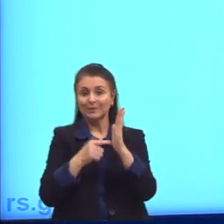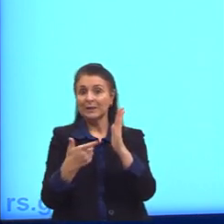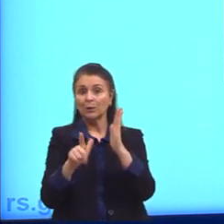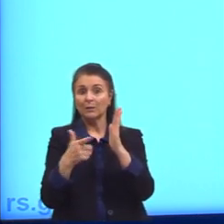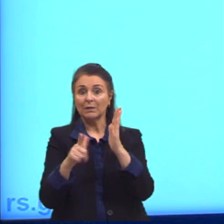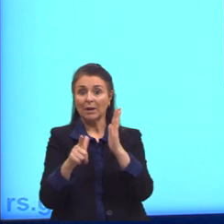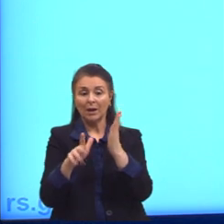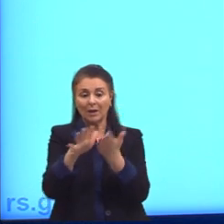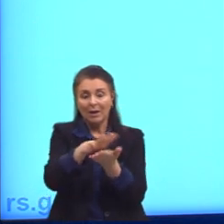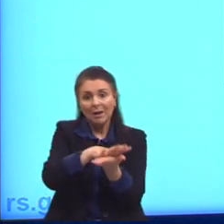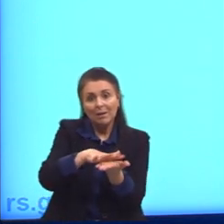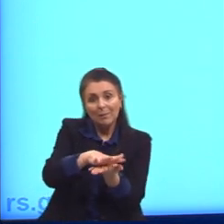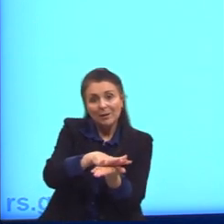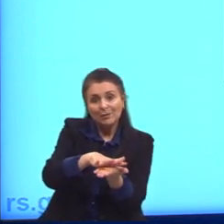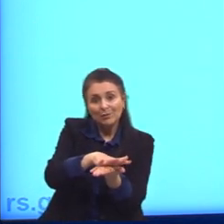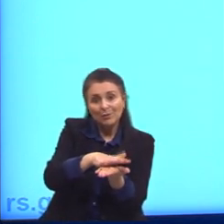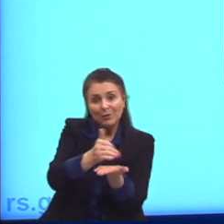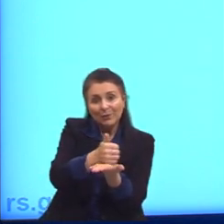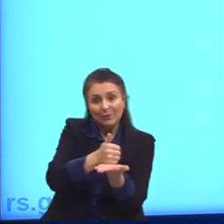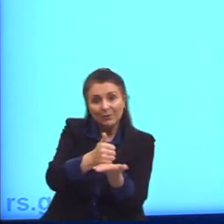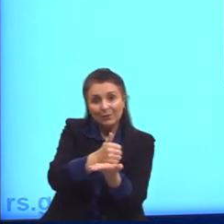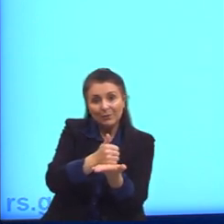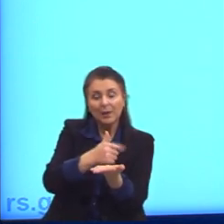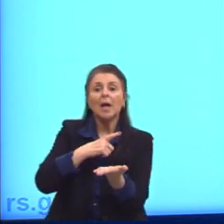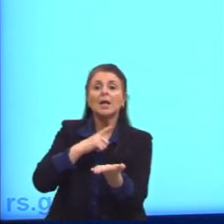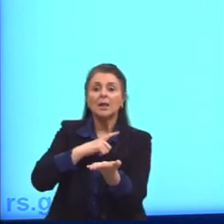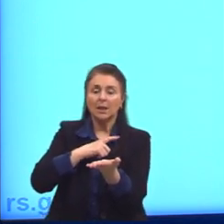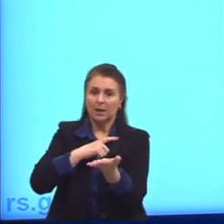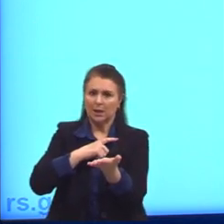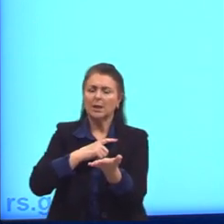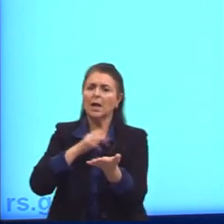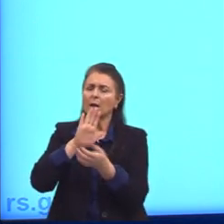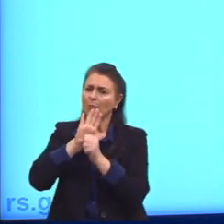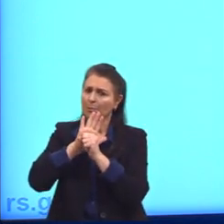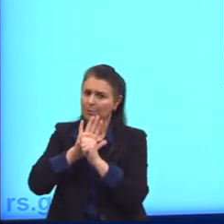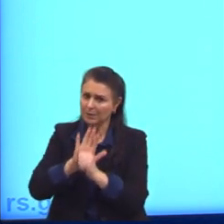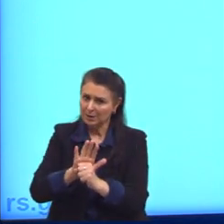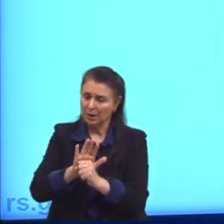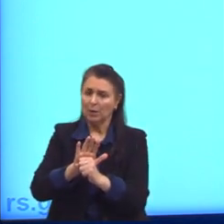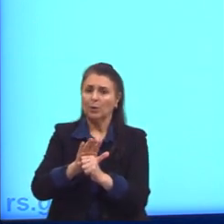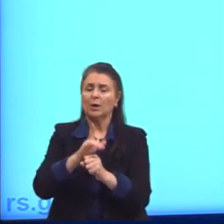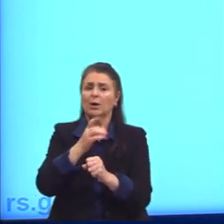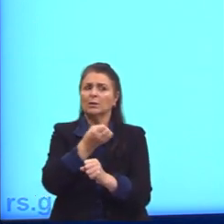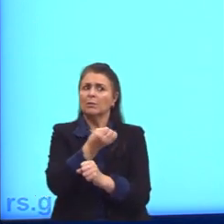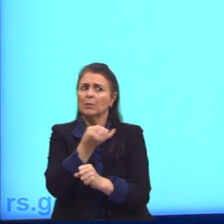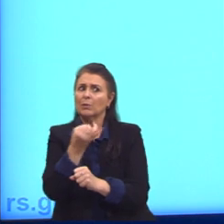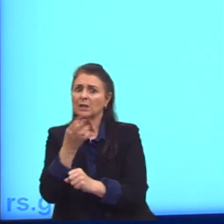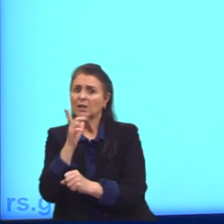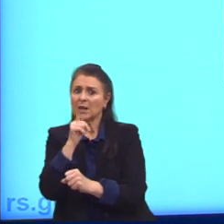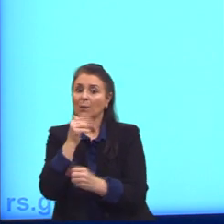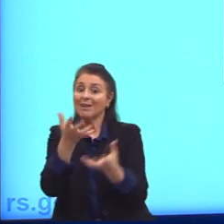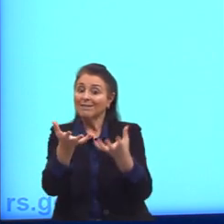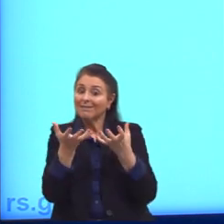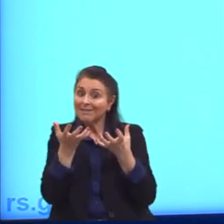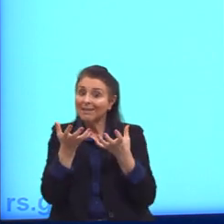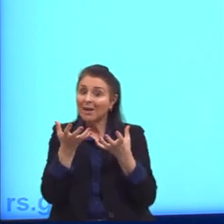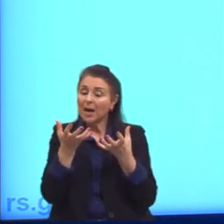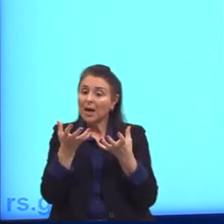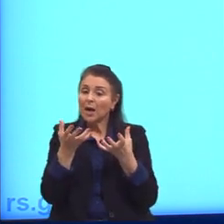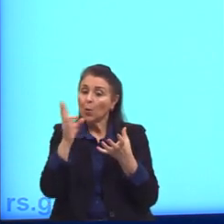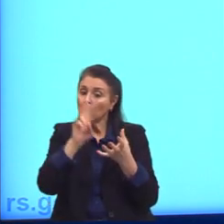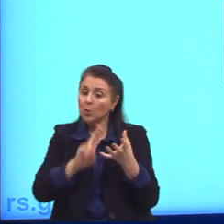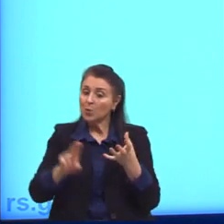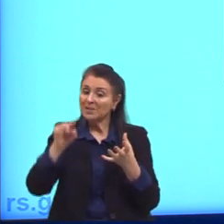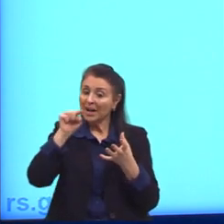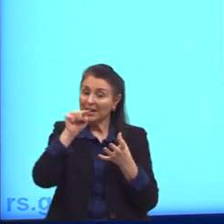cubo né Não tenho água embaixo então ainda existe uma pressão aqui ainda existe uma quantidade de água que quer ocupar esse